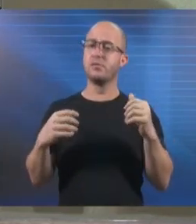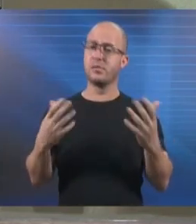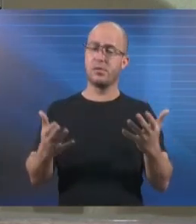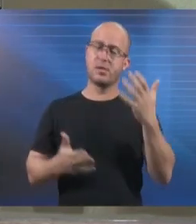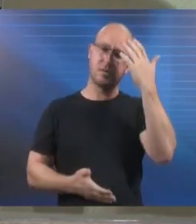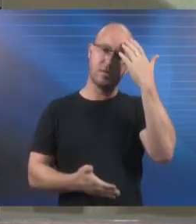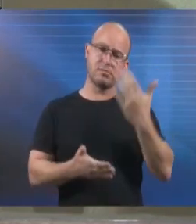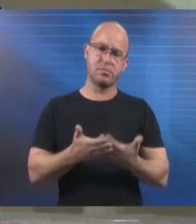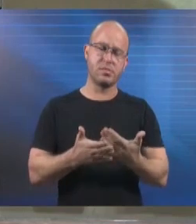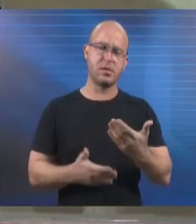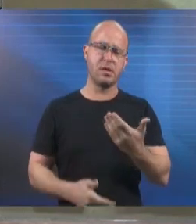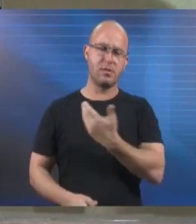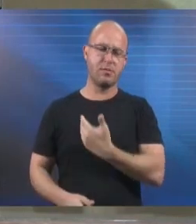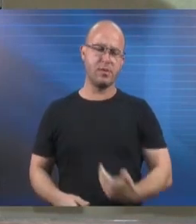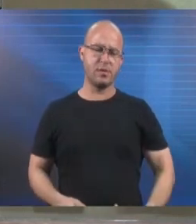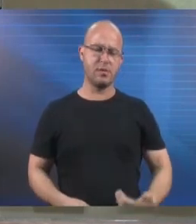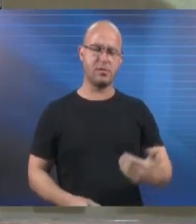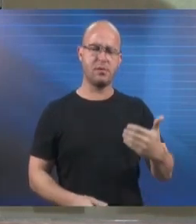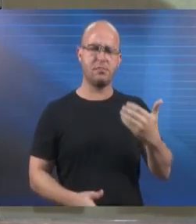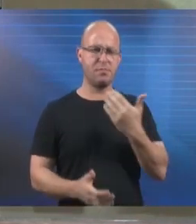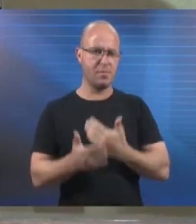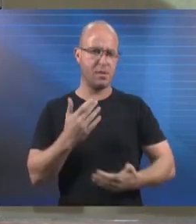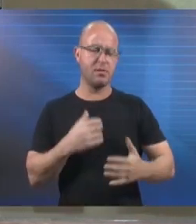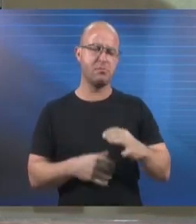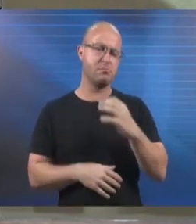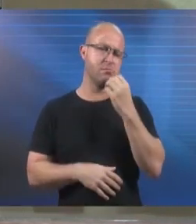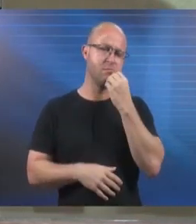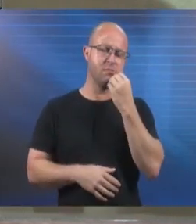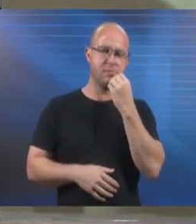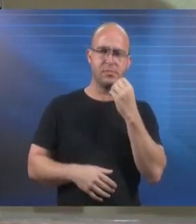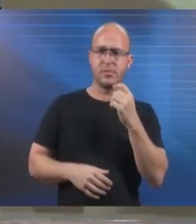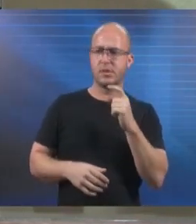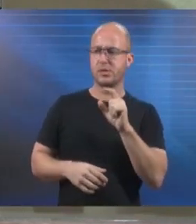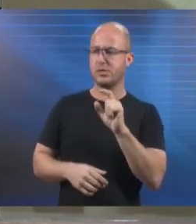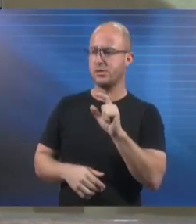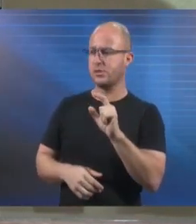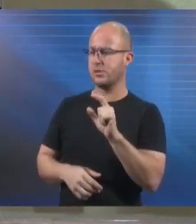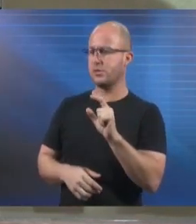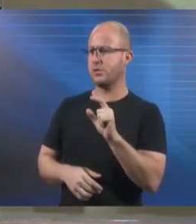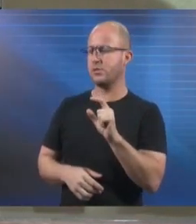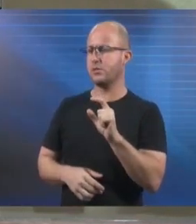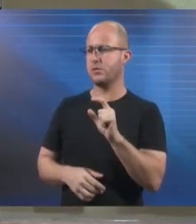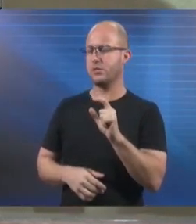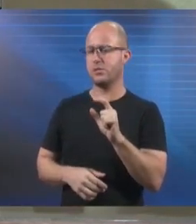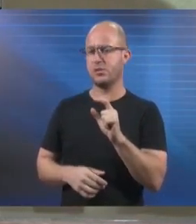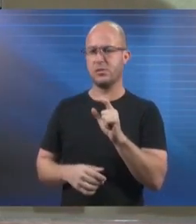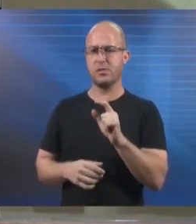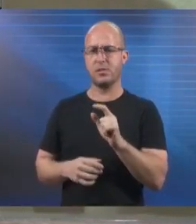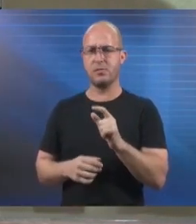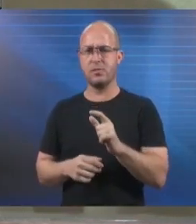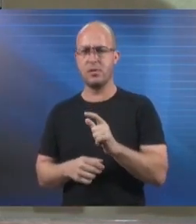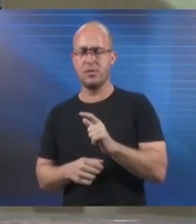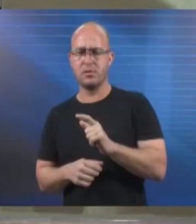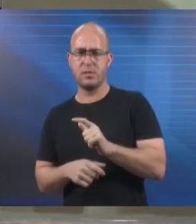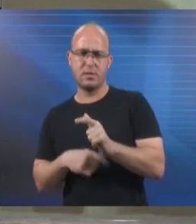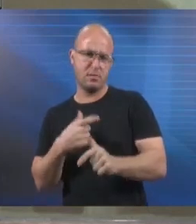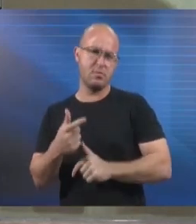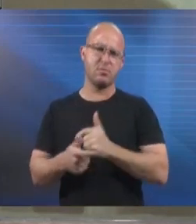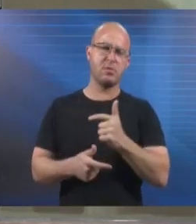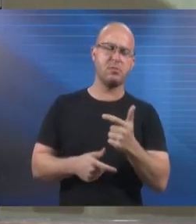Governadora perdeu oportunidade de fazer essa intervenção de conduzir essa situação